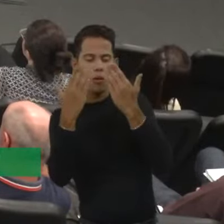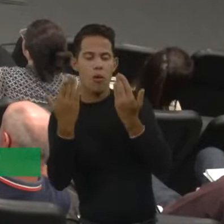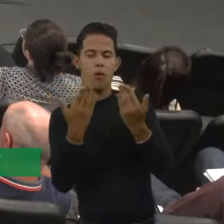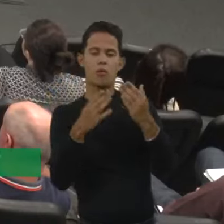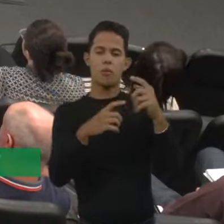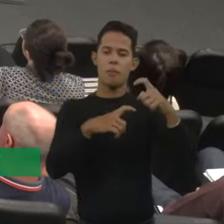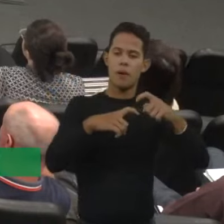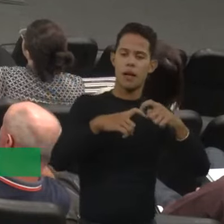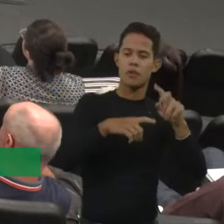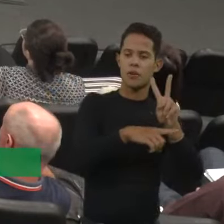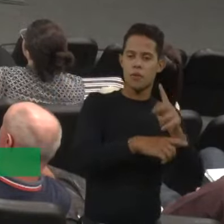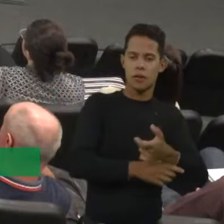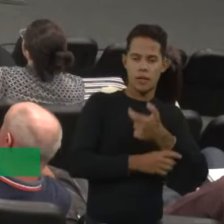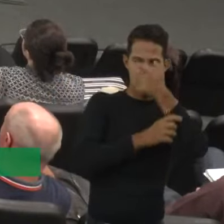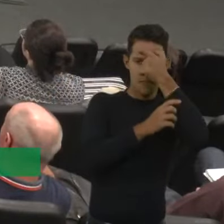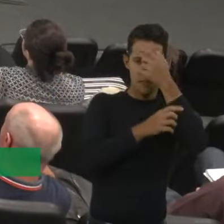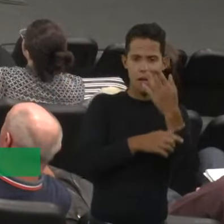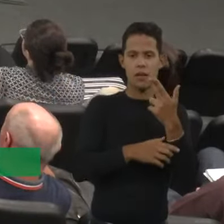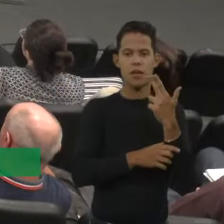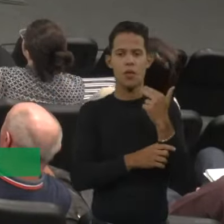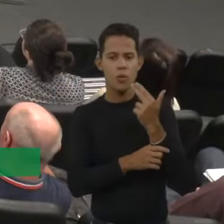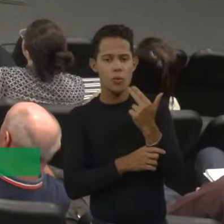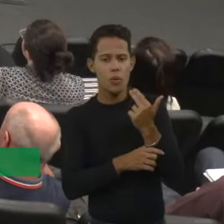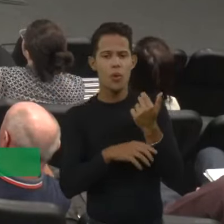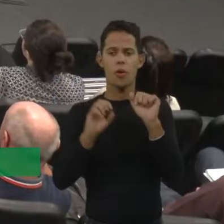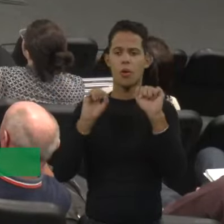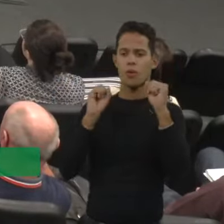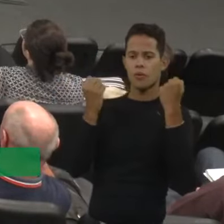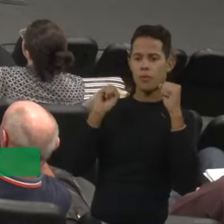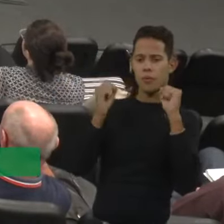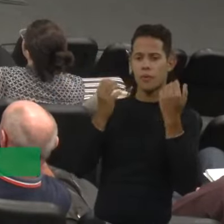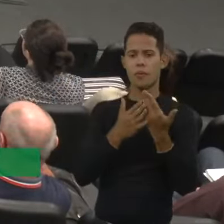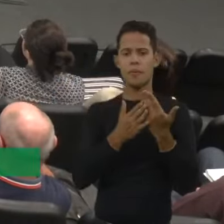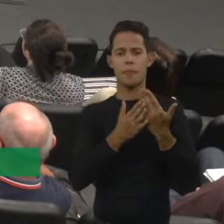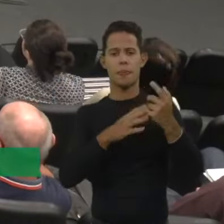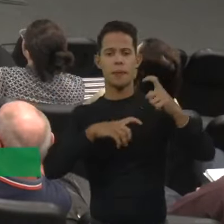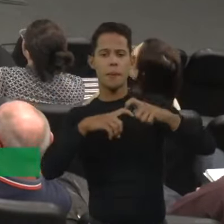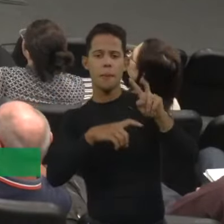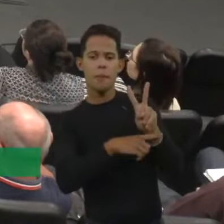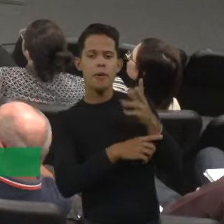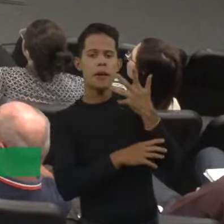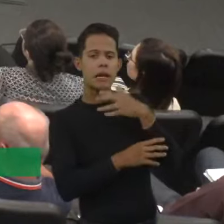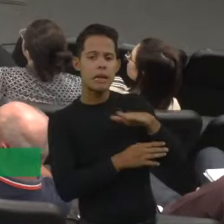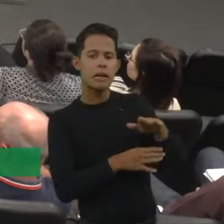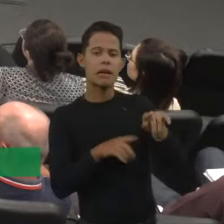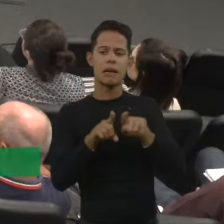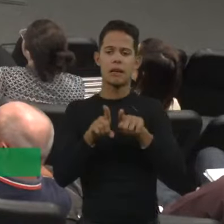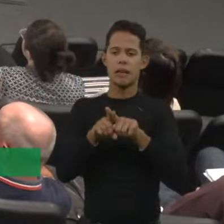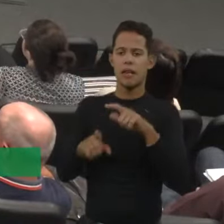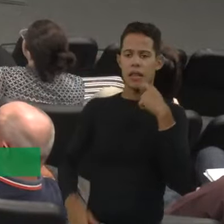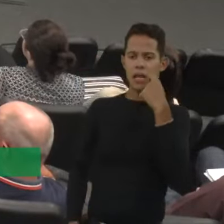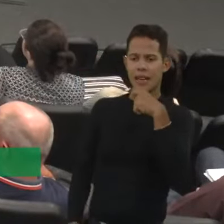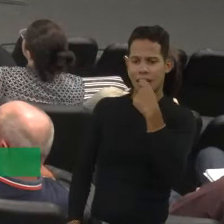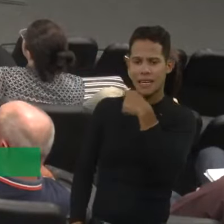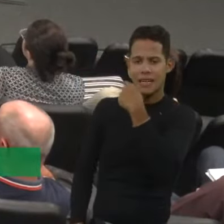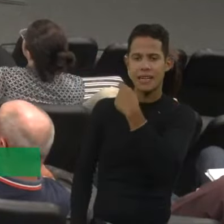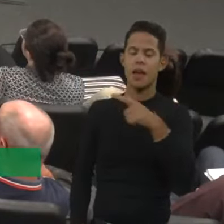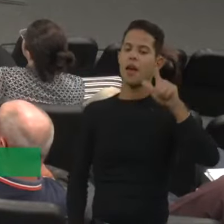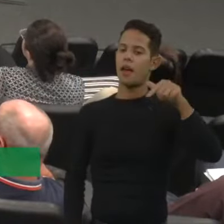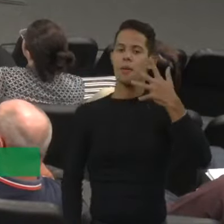o nutrólogo, o educador físico, o pediatra, o dentista, enfim, é uma criança que vai precisar